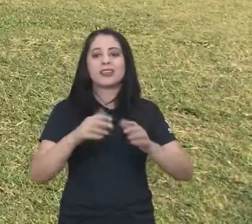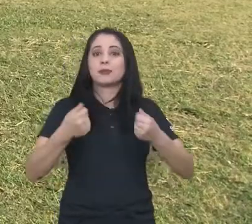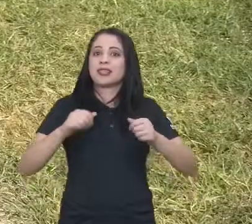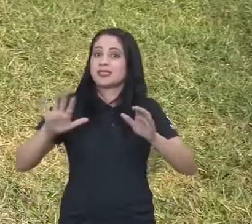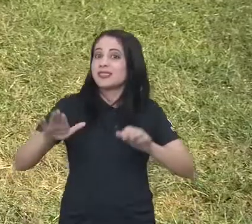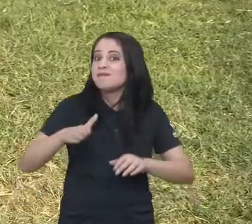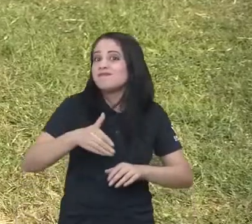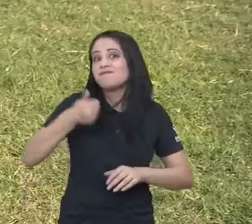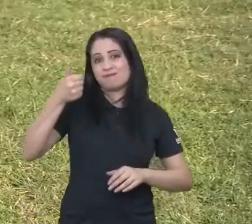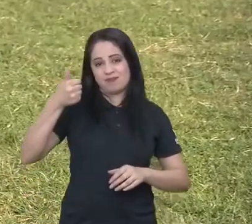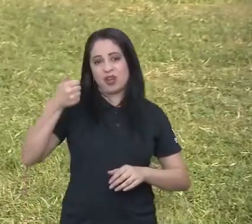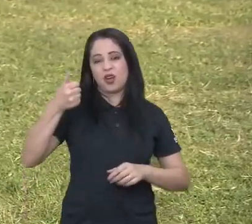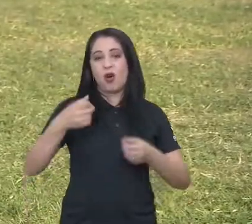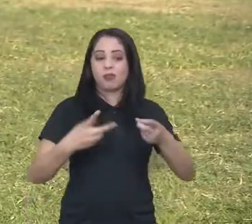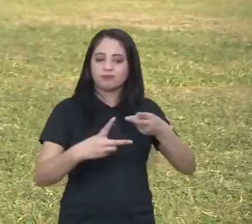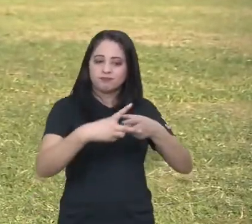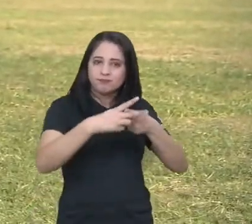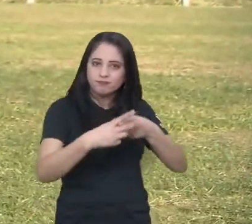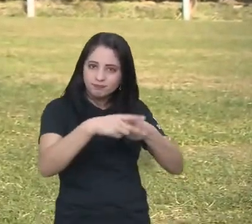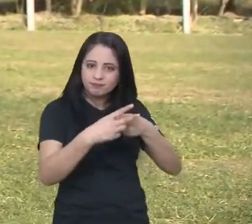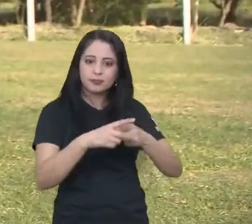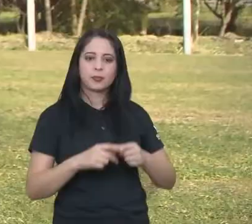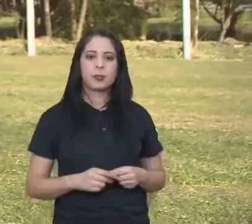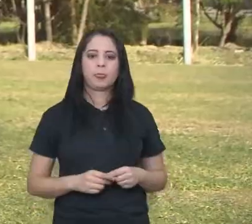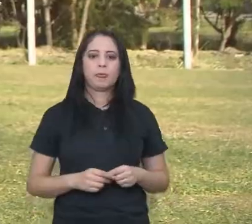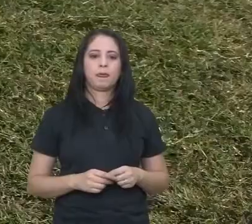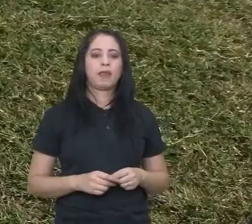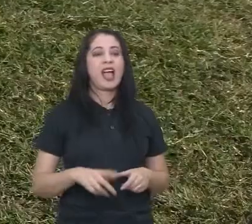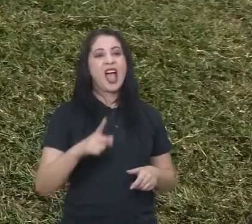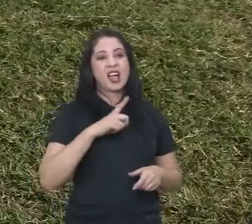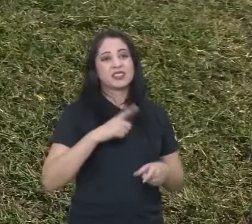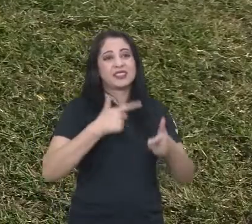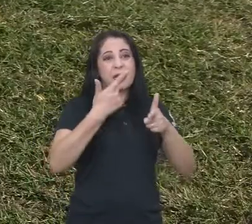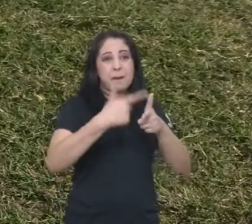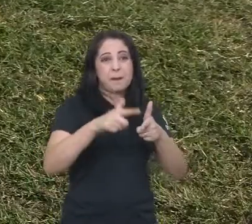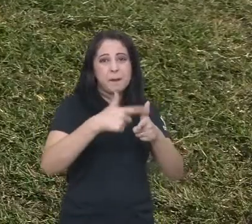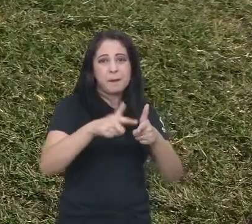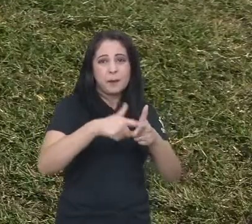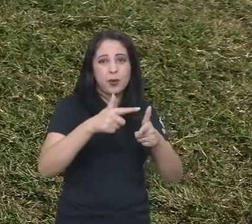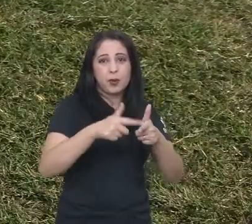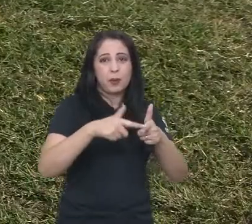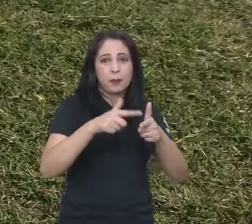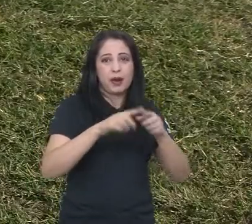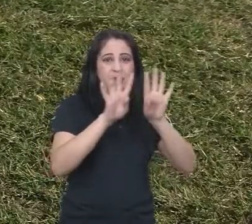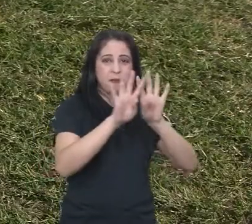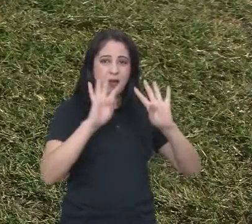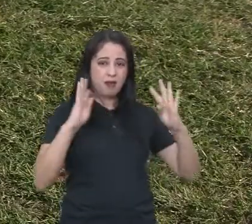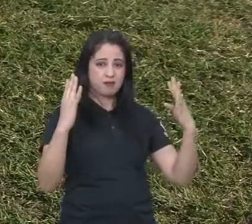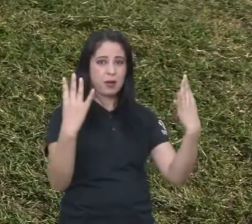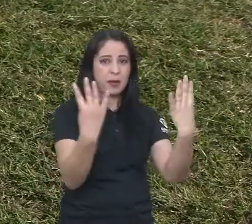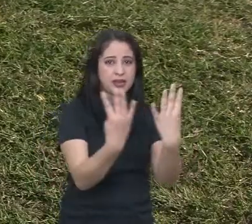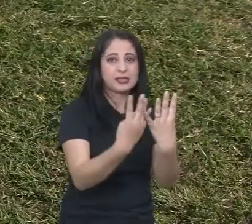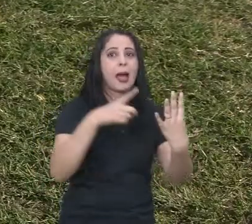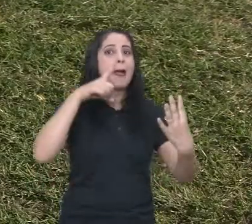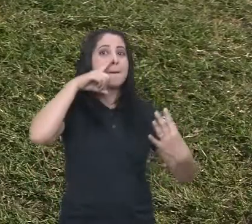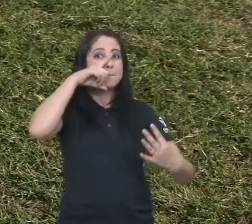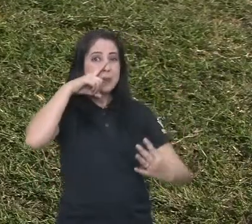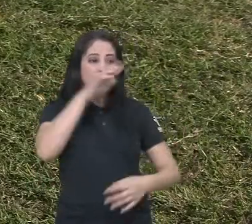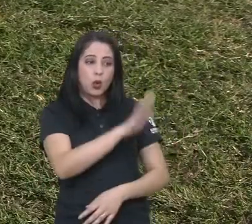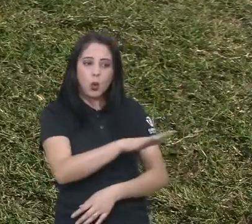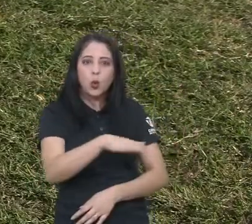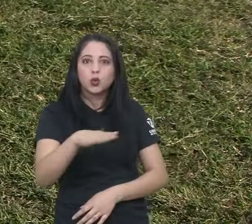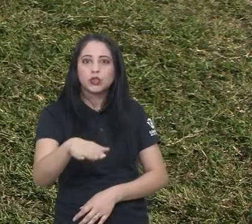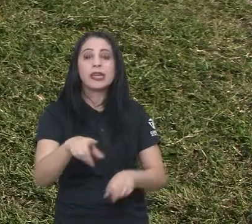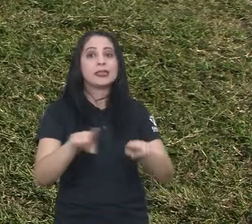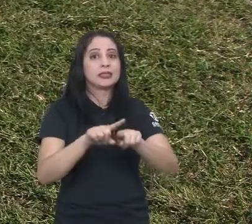ainda melhor aproveitado se tivesse manutenção frequente. A gente tem problema com alambrado, daí pode criar um risco para as